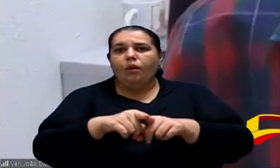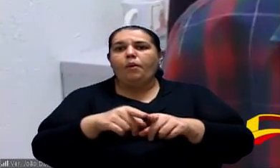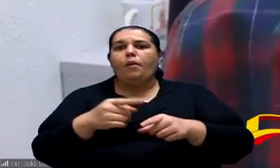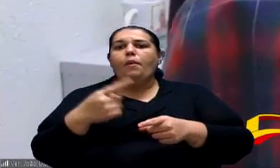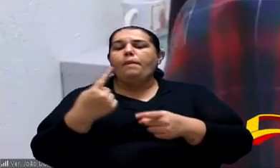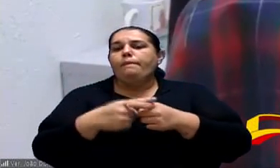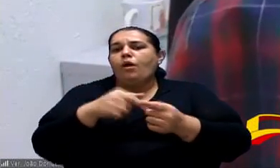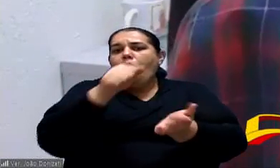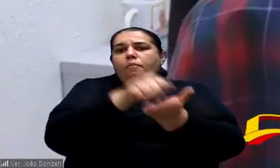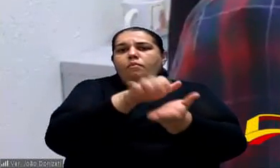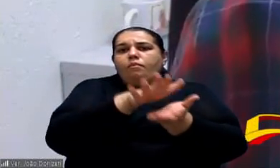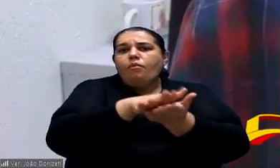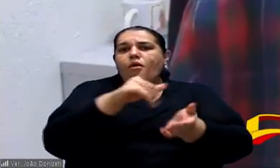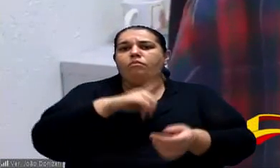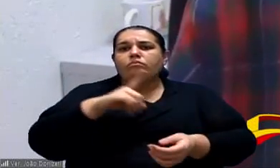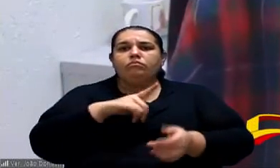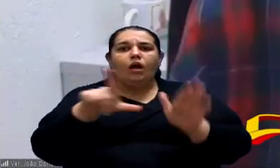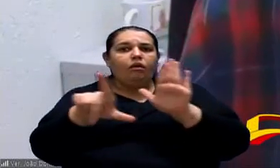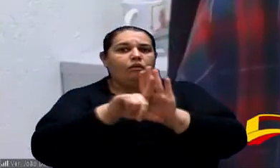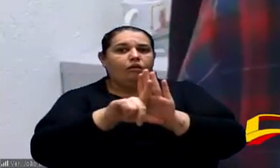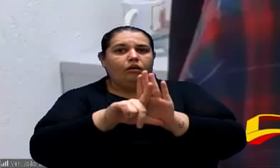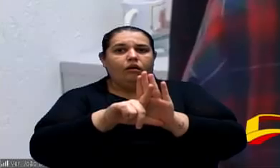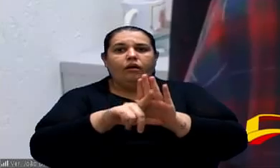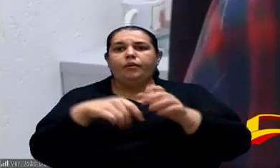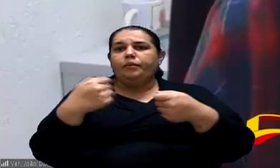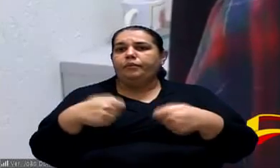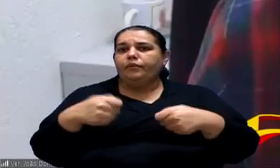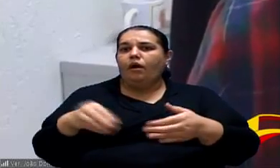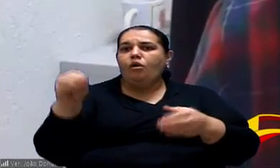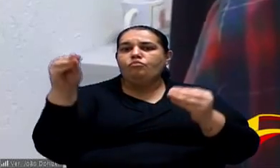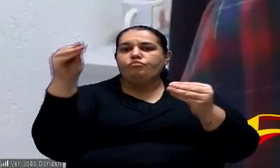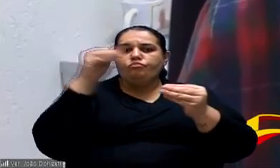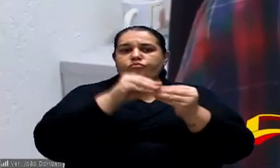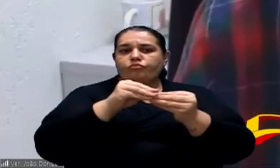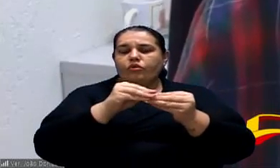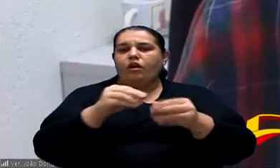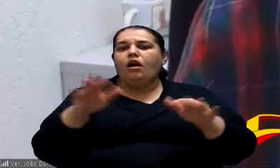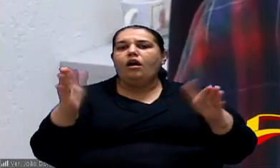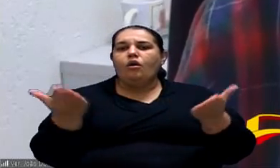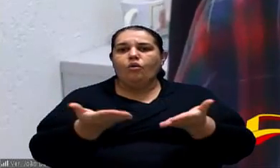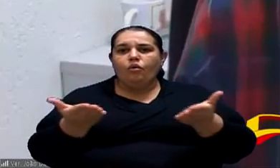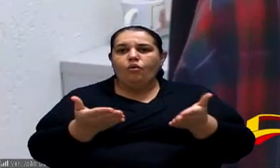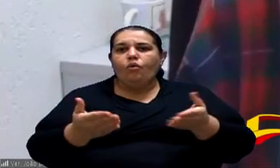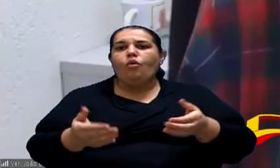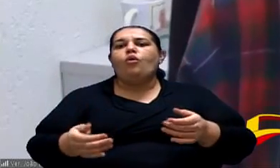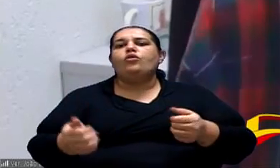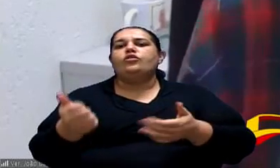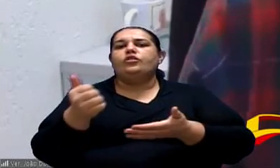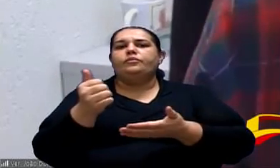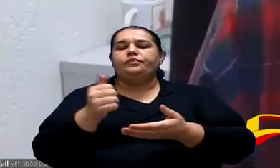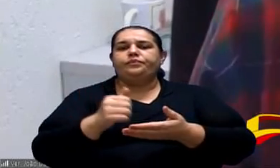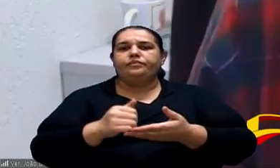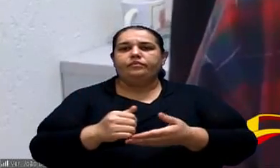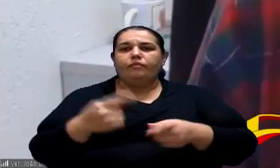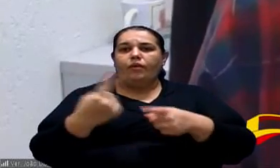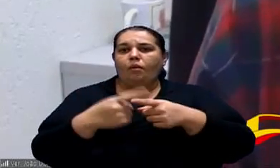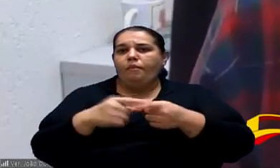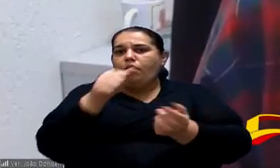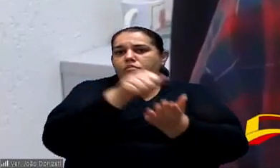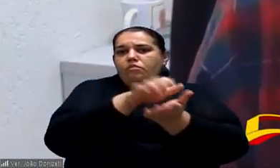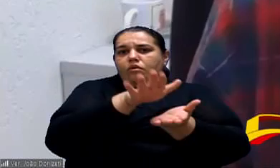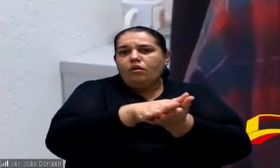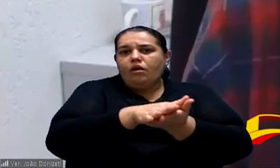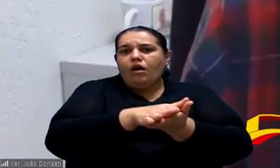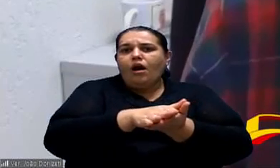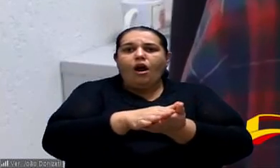aplicar a multa que já existe na lei e vai ser complementada no projeto de lei que estamos discutindo hoje, porque com as multas, botando a